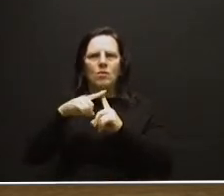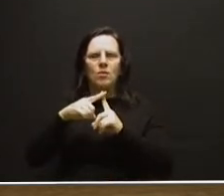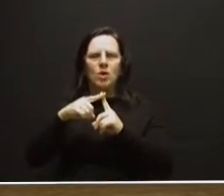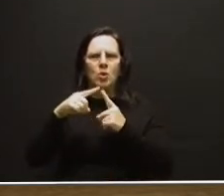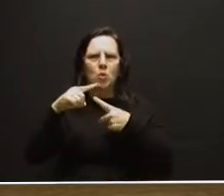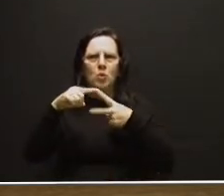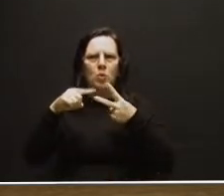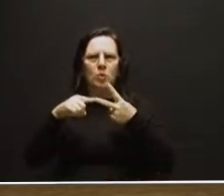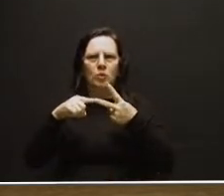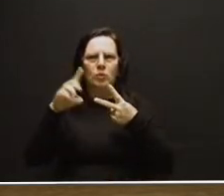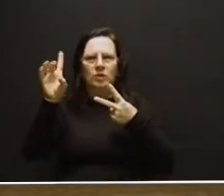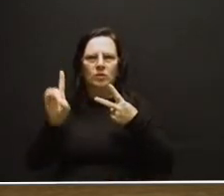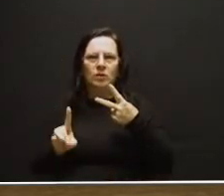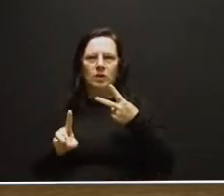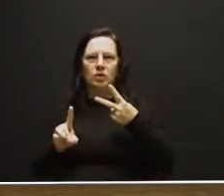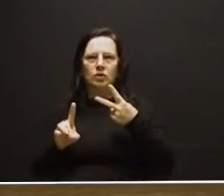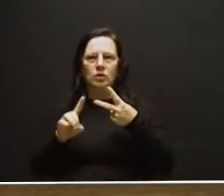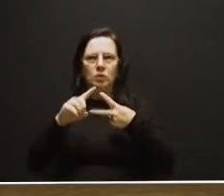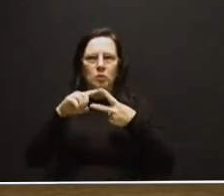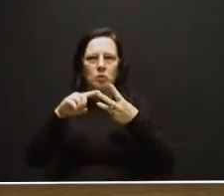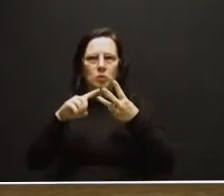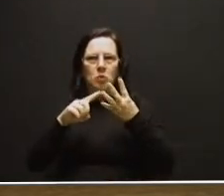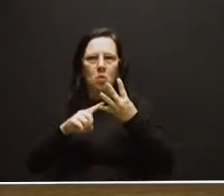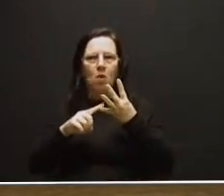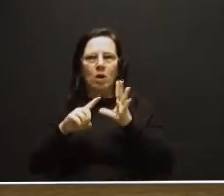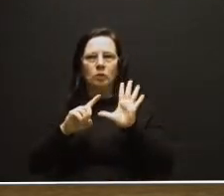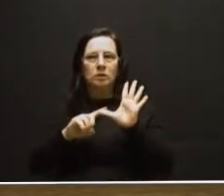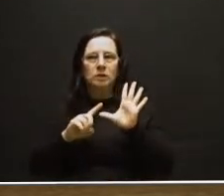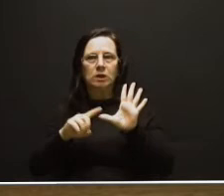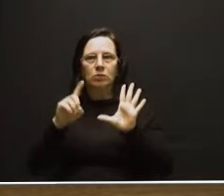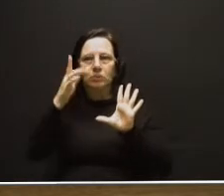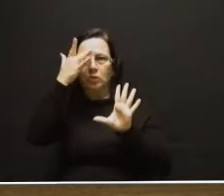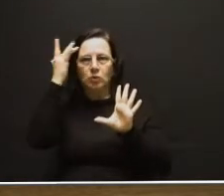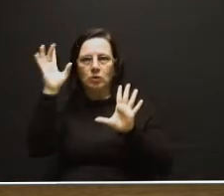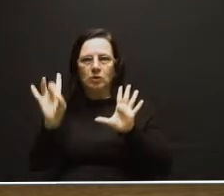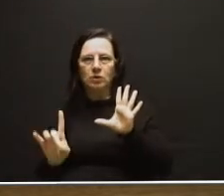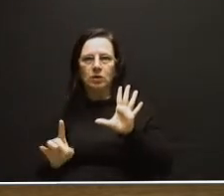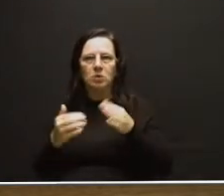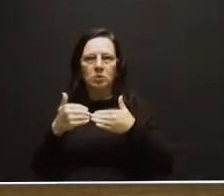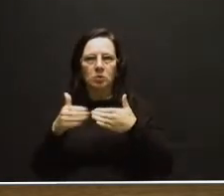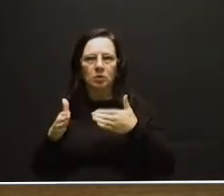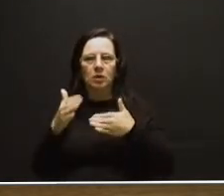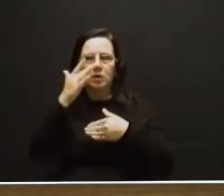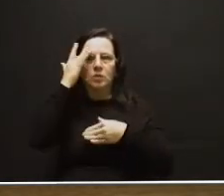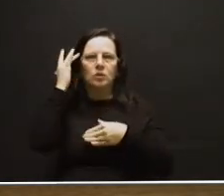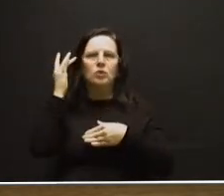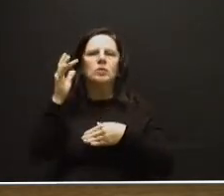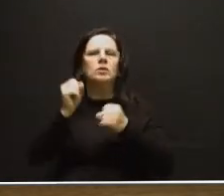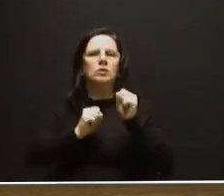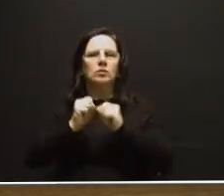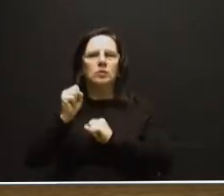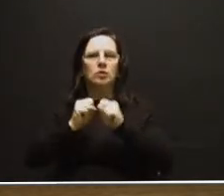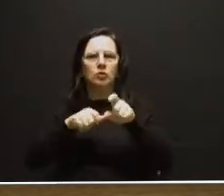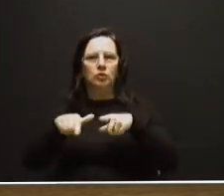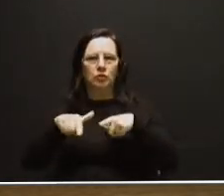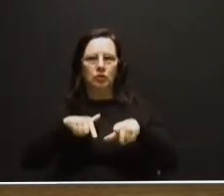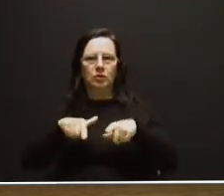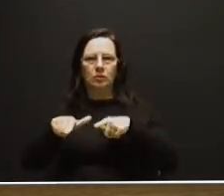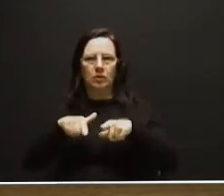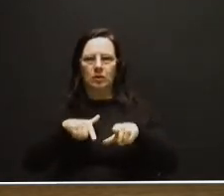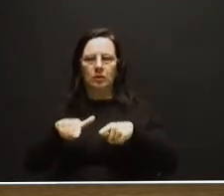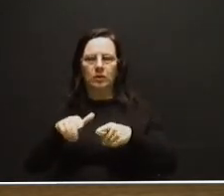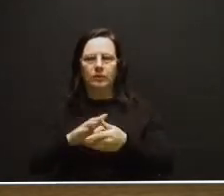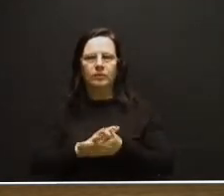pessoas têm 45 então quero parabenizar porque abre espaço para as pessoas com deficiência na cidade que isso